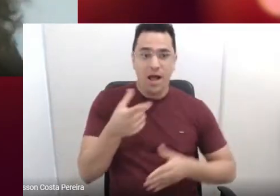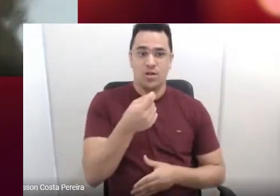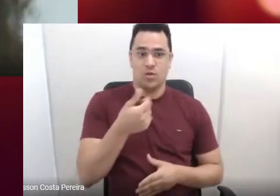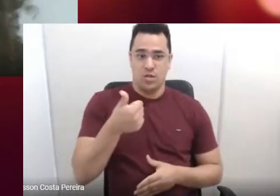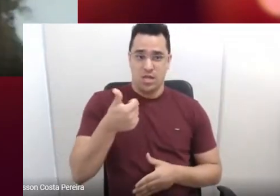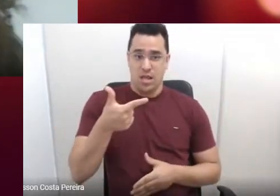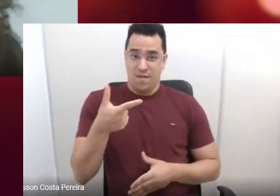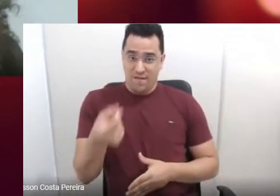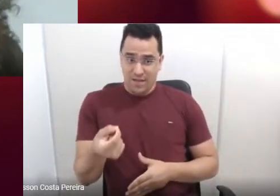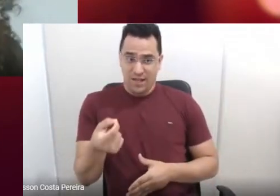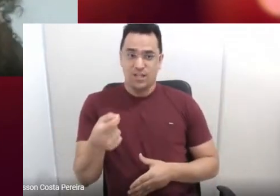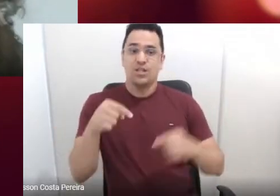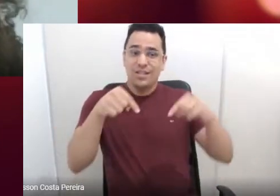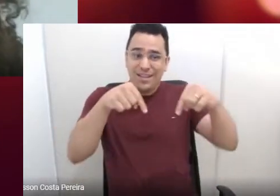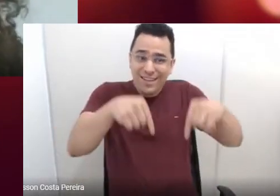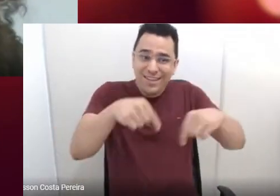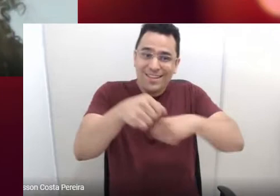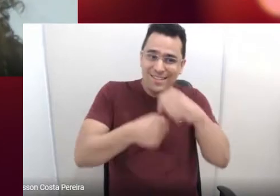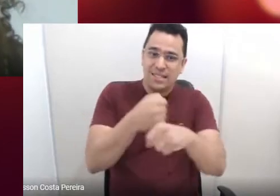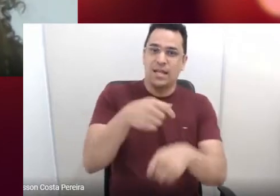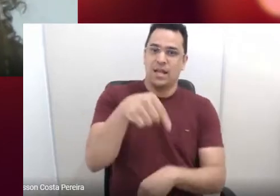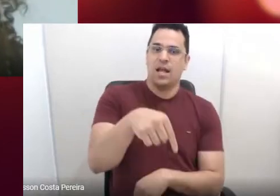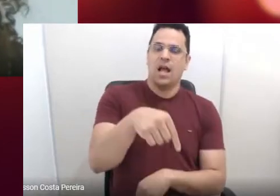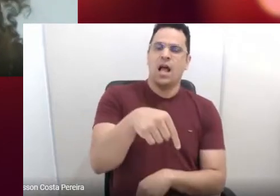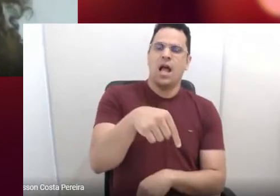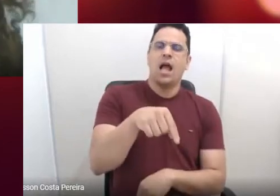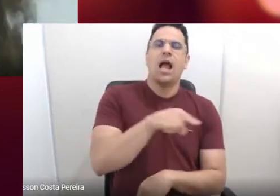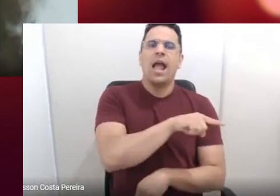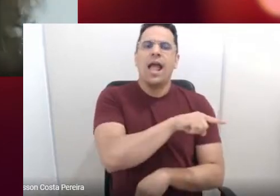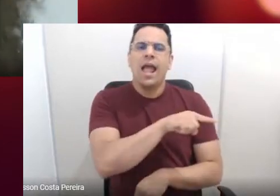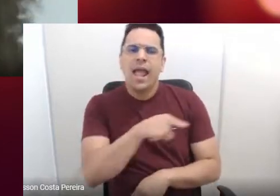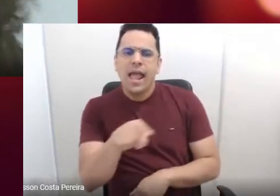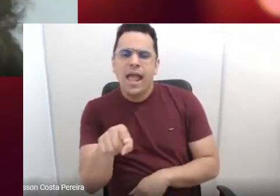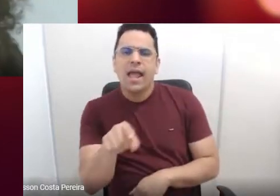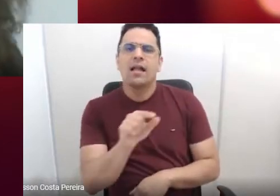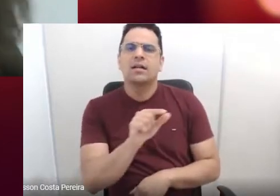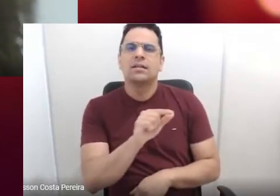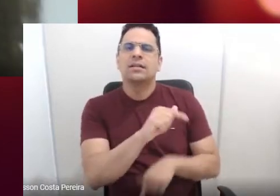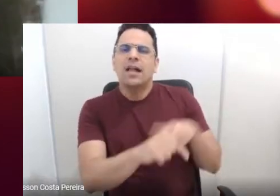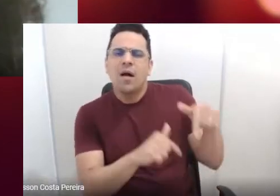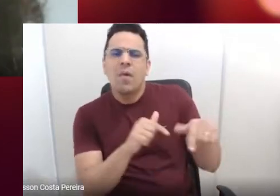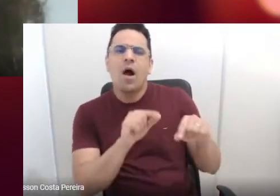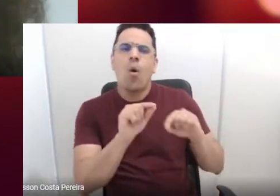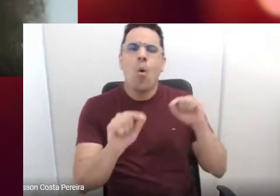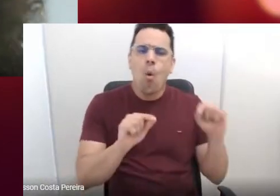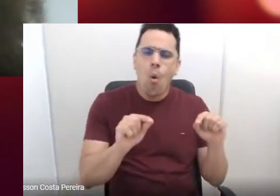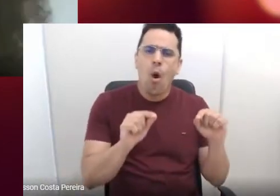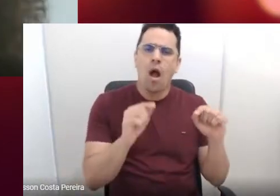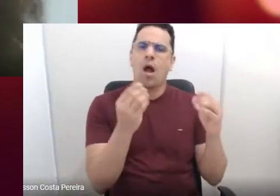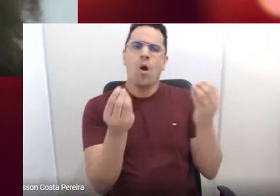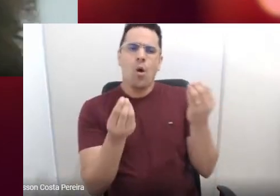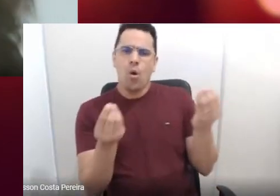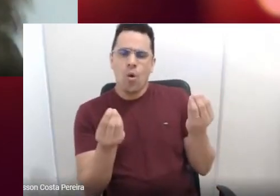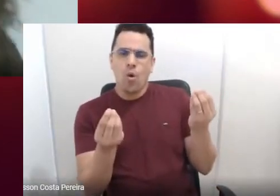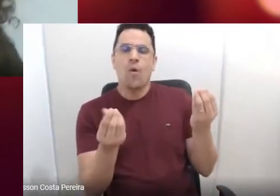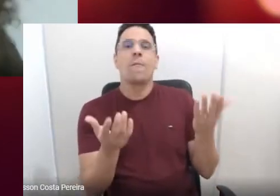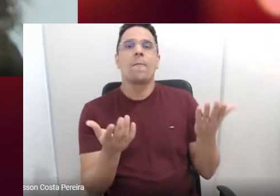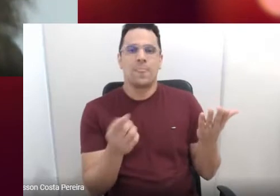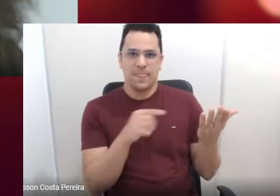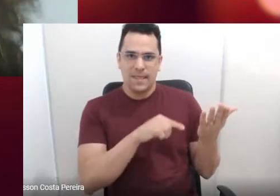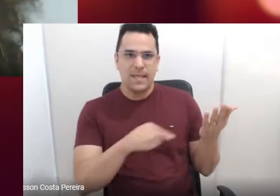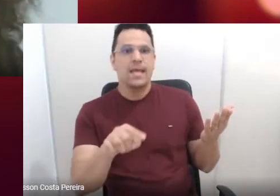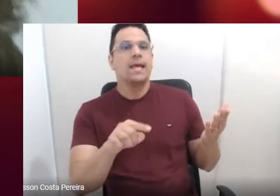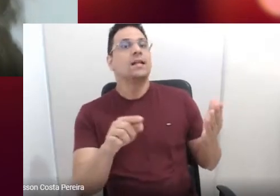para que as atividades, né, acadêmicas, para que todos os sujeitos conseguissem desenvolver